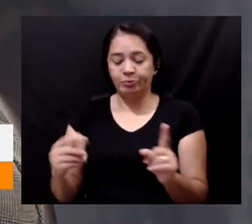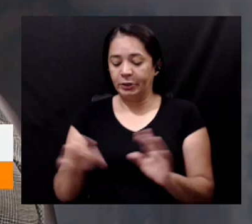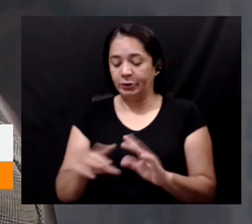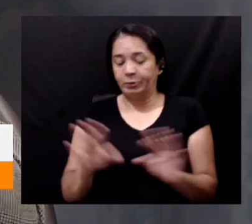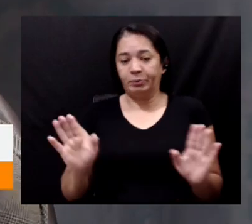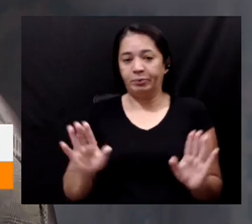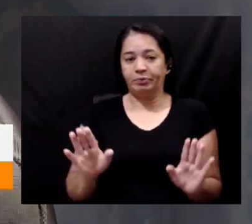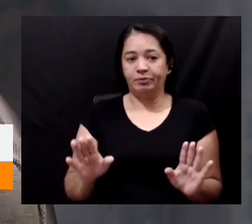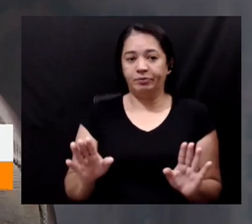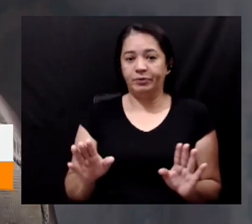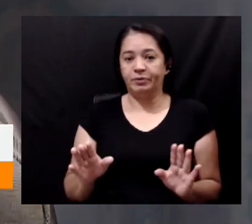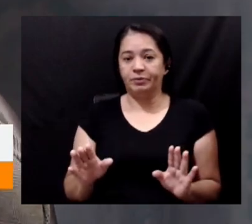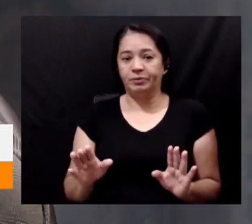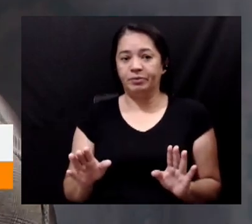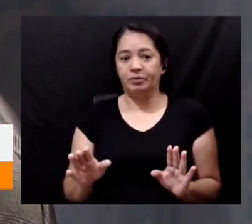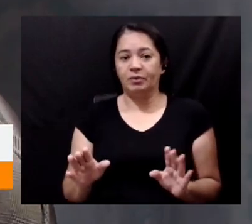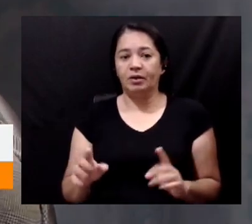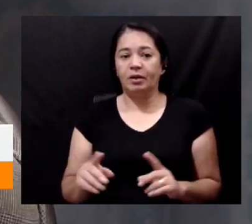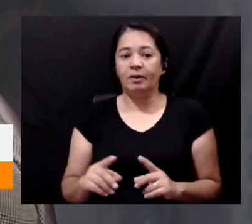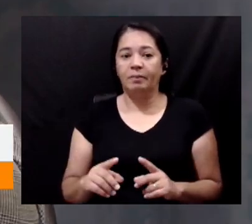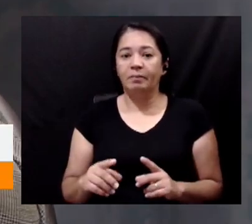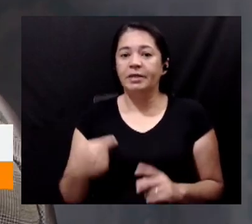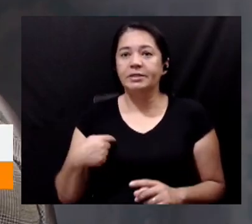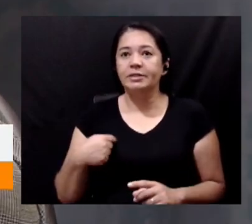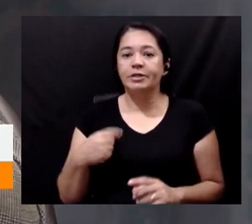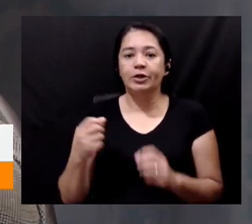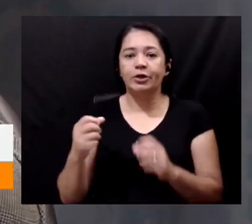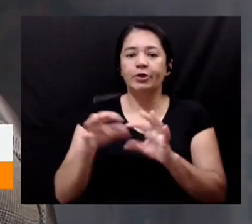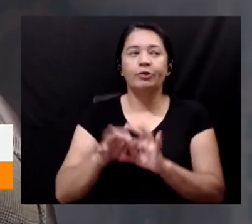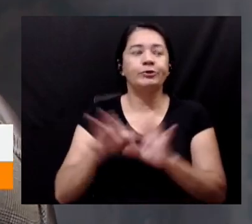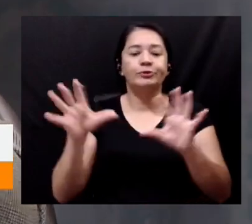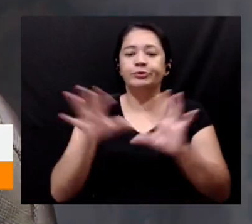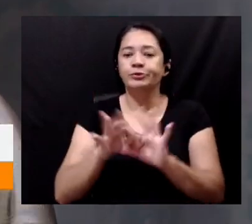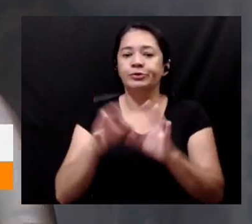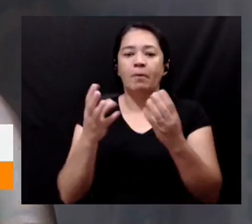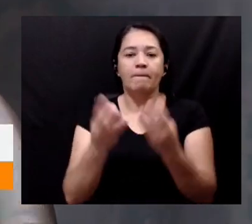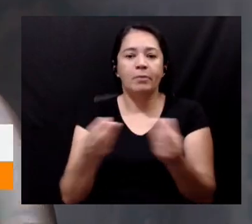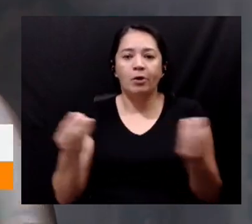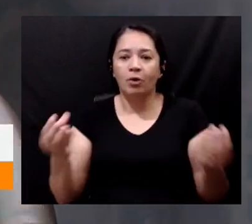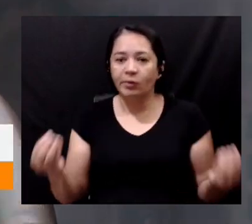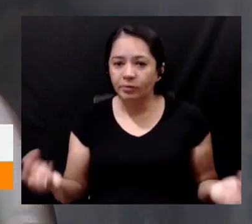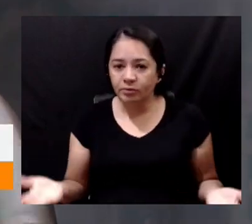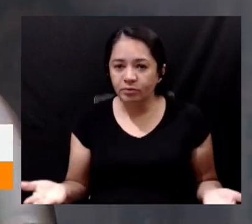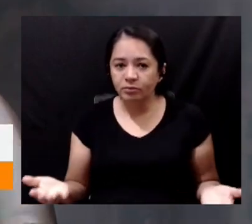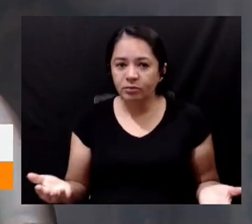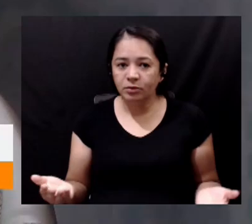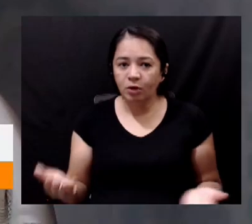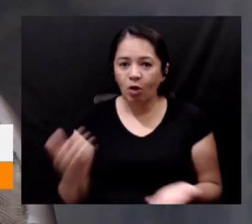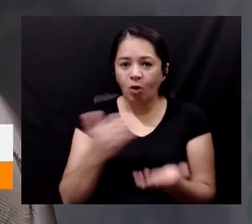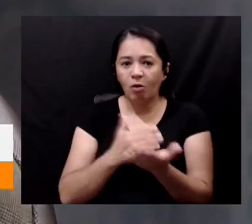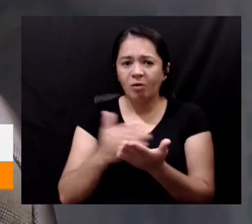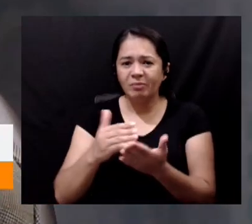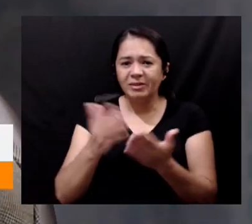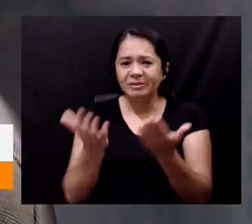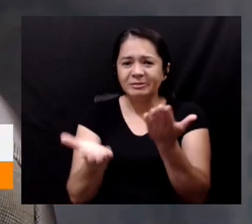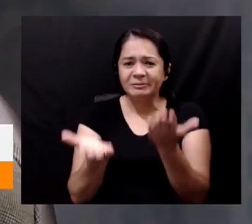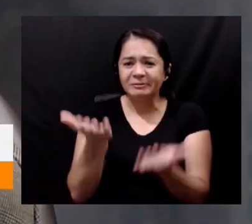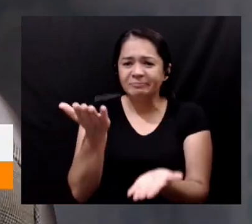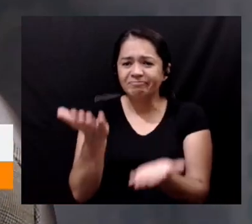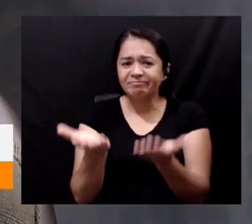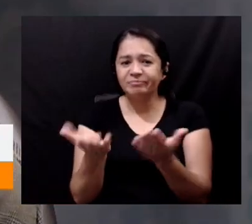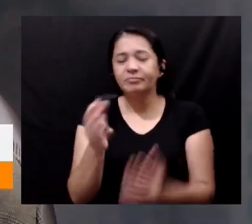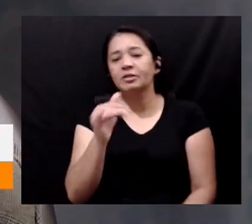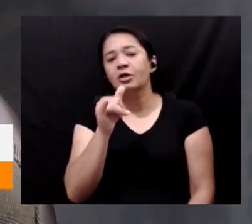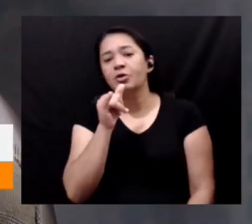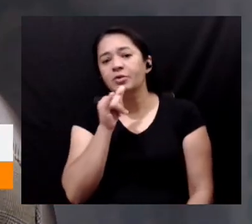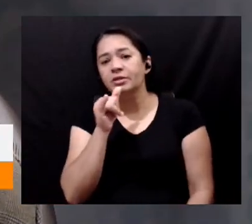adequado, mas eu também permito muita coisa. Então, assim, começa a ter um controle. Por exemplo, os jovens hoje